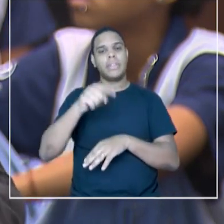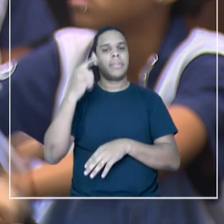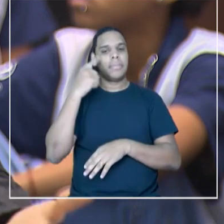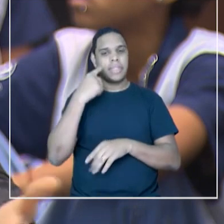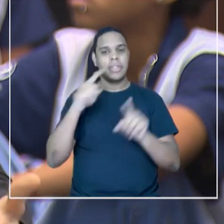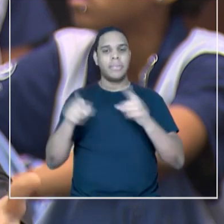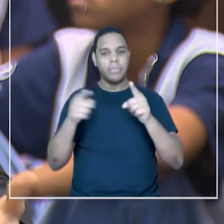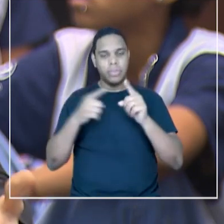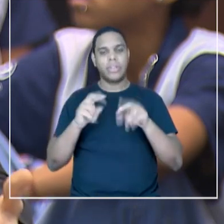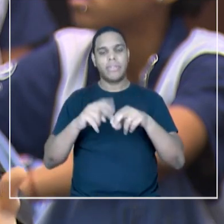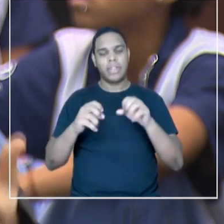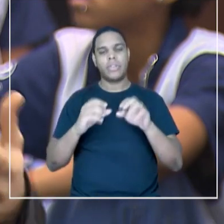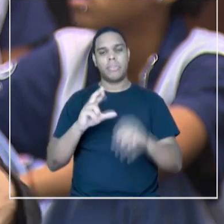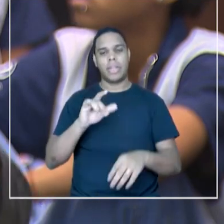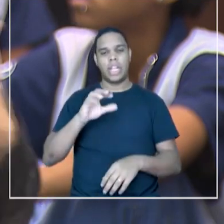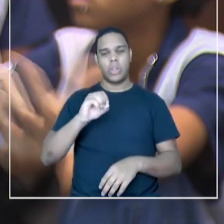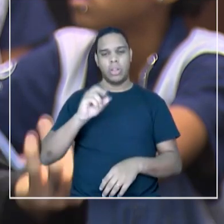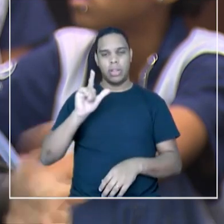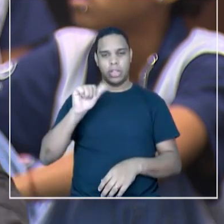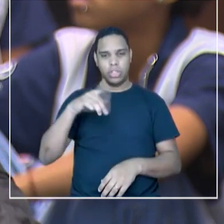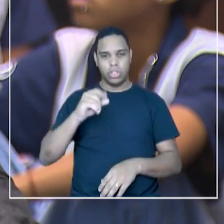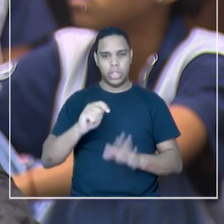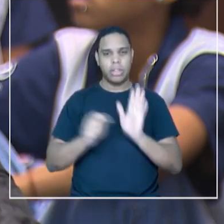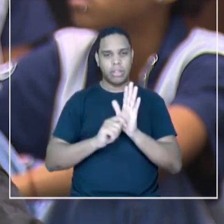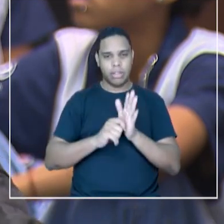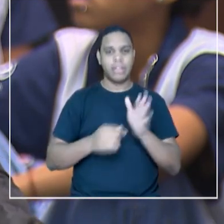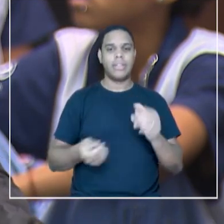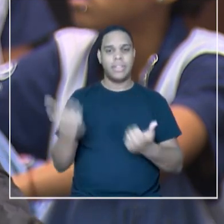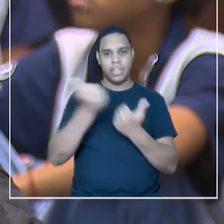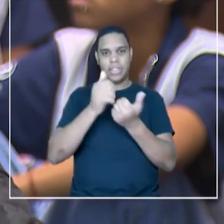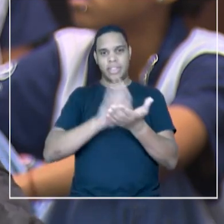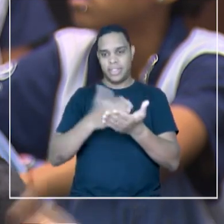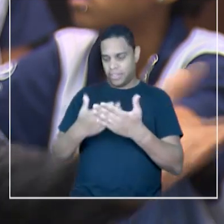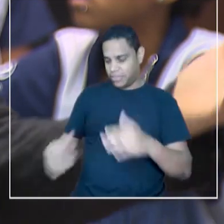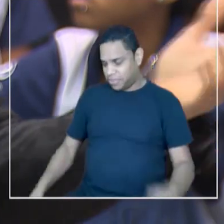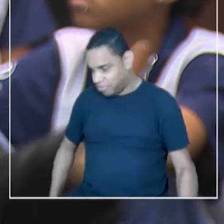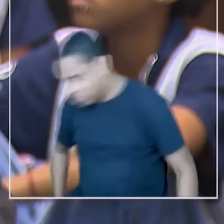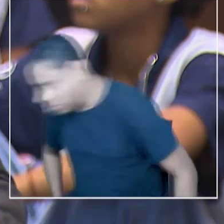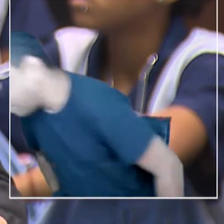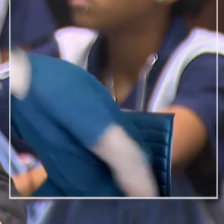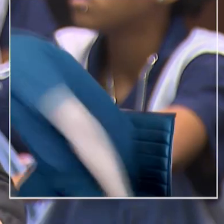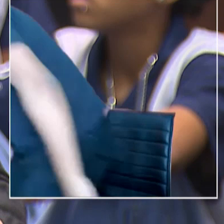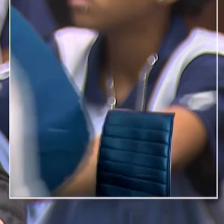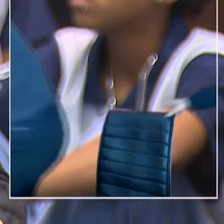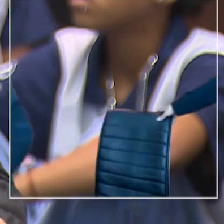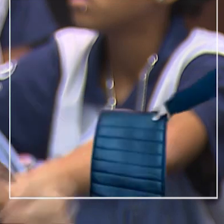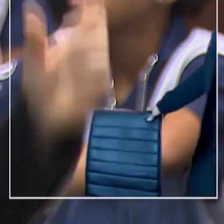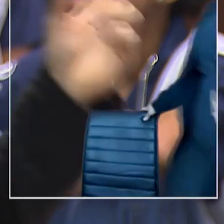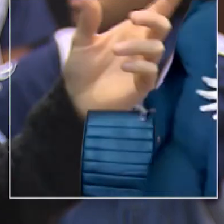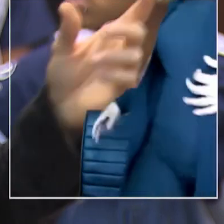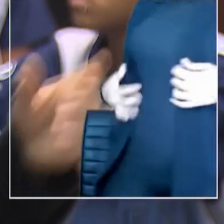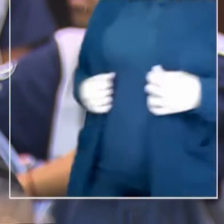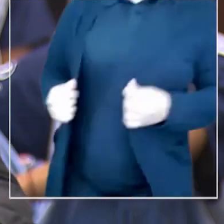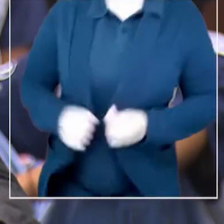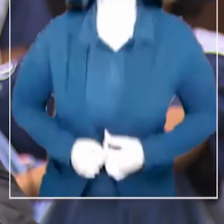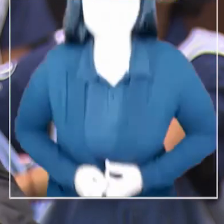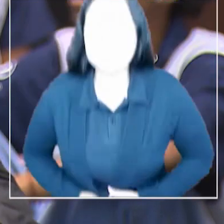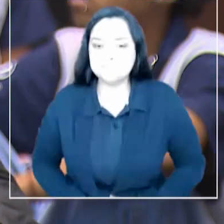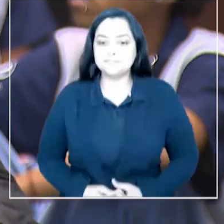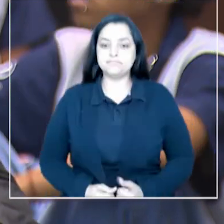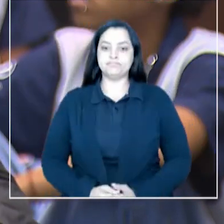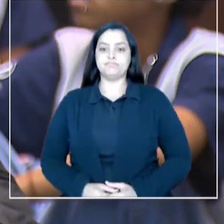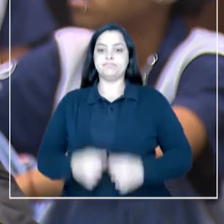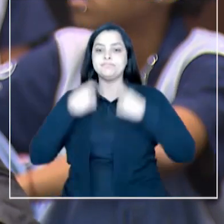fala de Cracolândia pegou, né, o número 1 ali e tal. Mas essa é a história. Tipo, foi esse o contexto, entendeu?